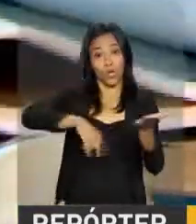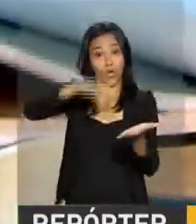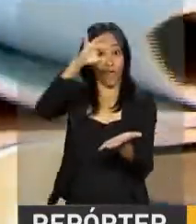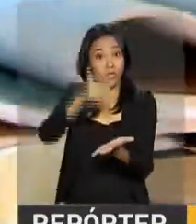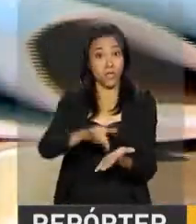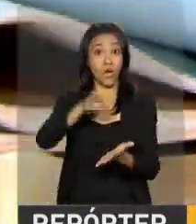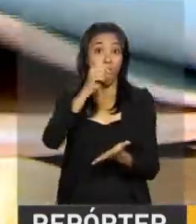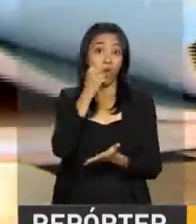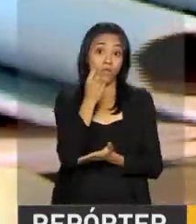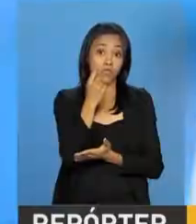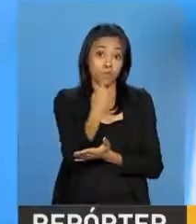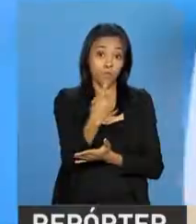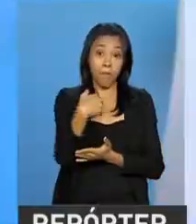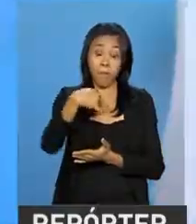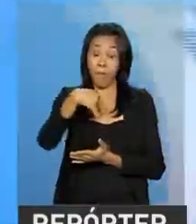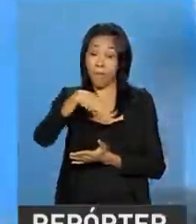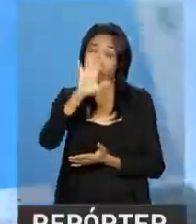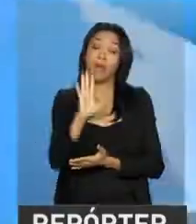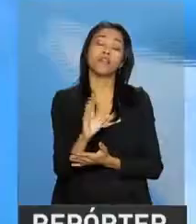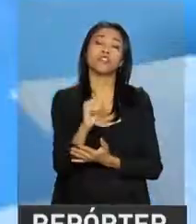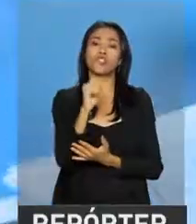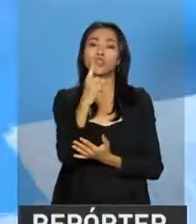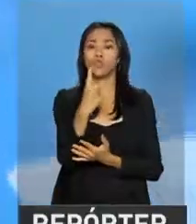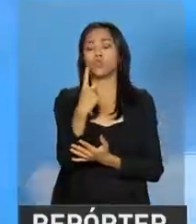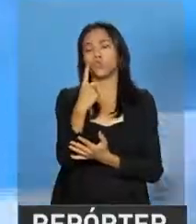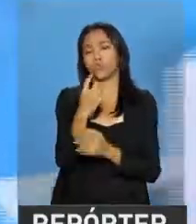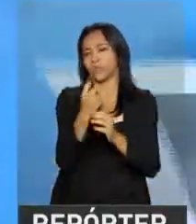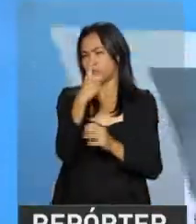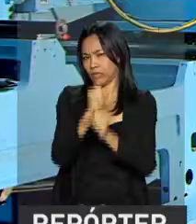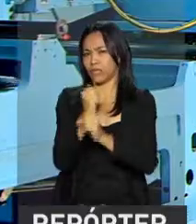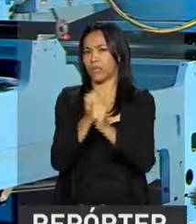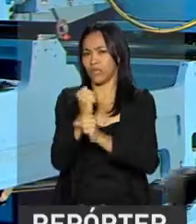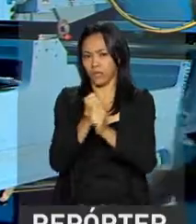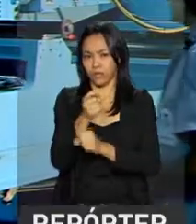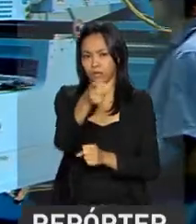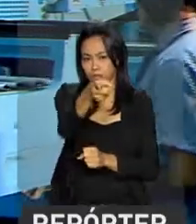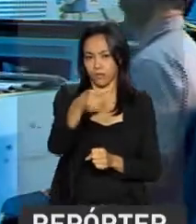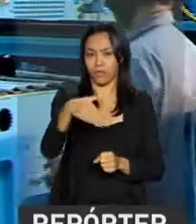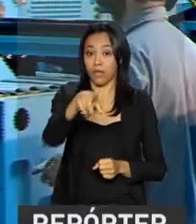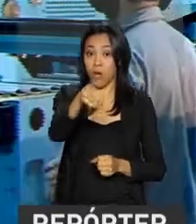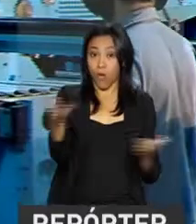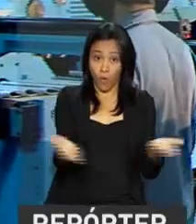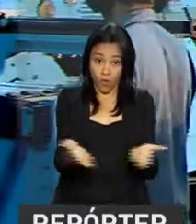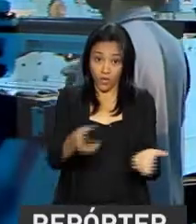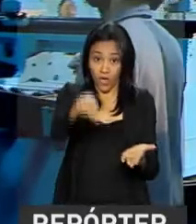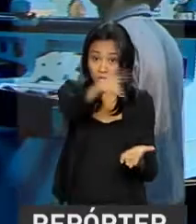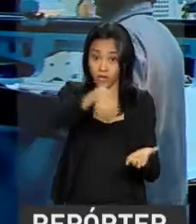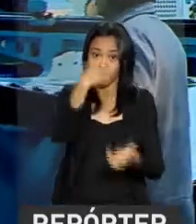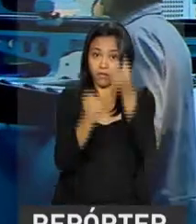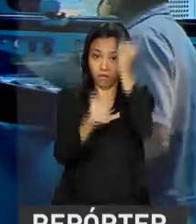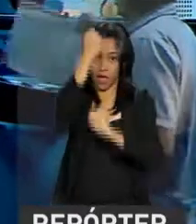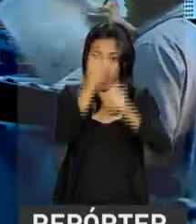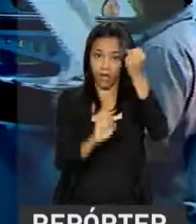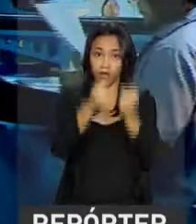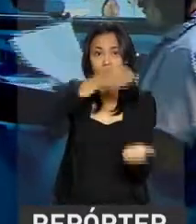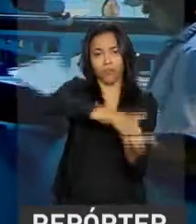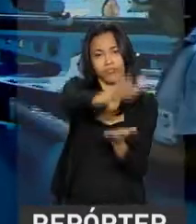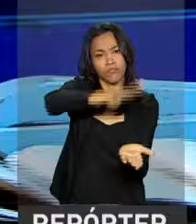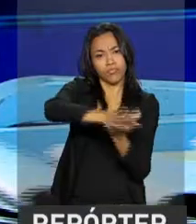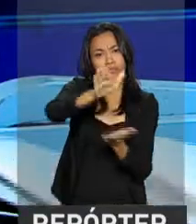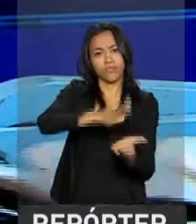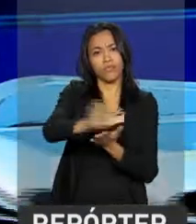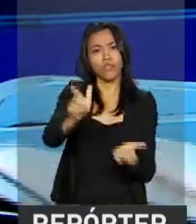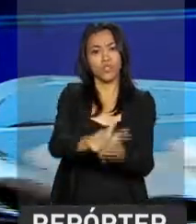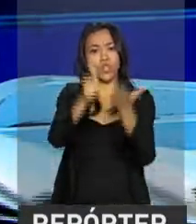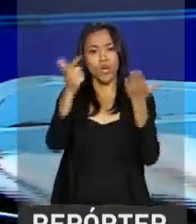século e meio estamos falando do diário oficial da união hoje essas máquinas produzem por dia em média